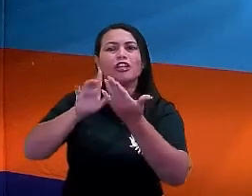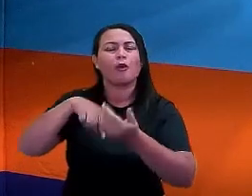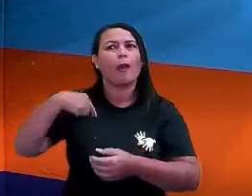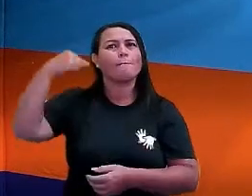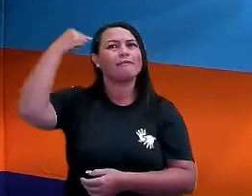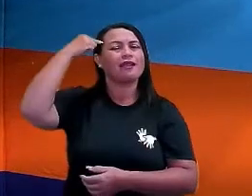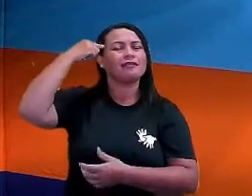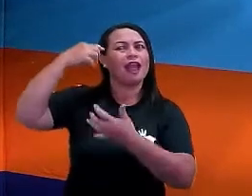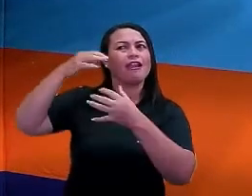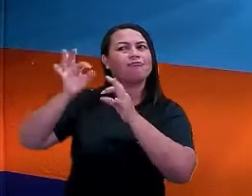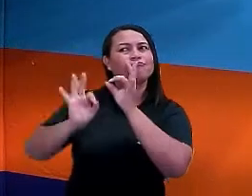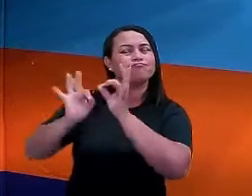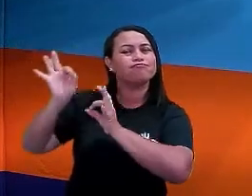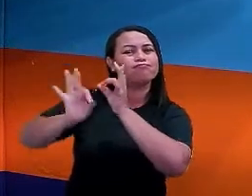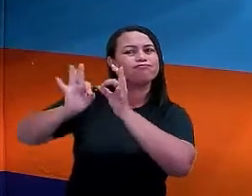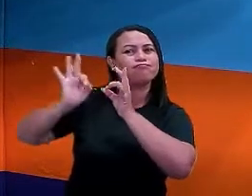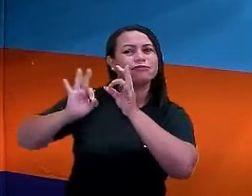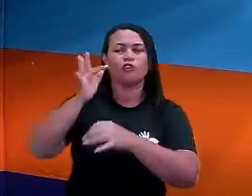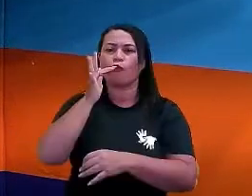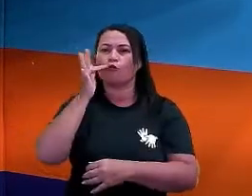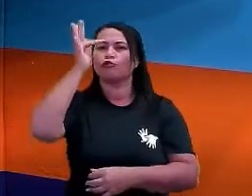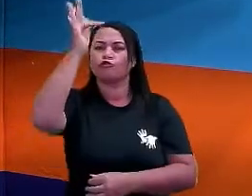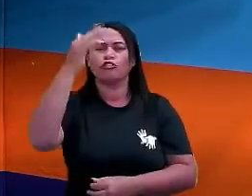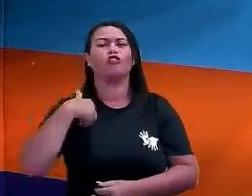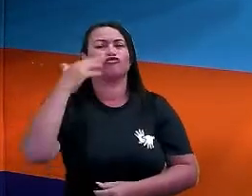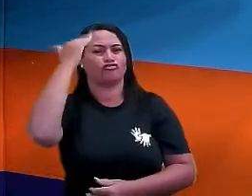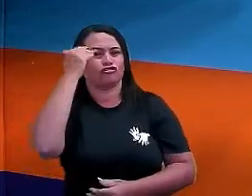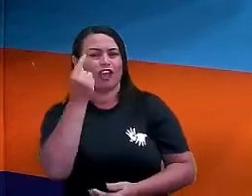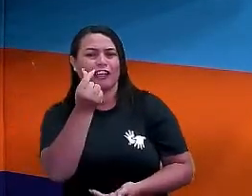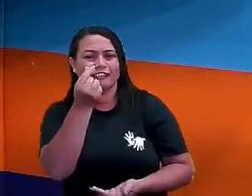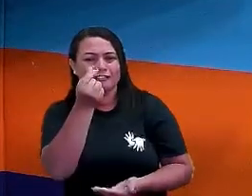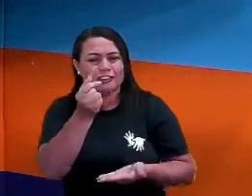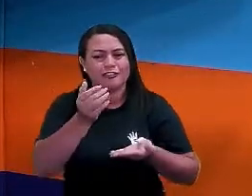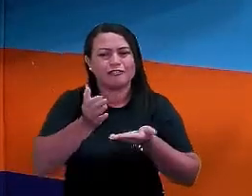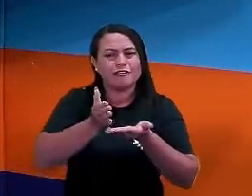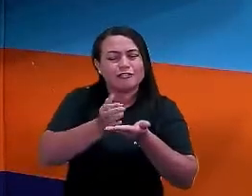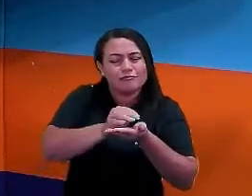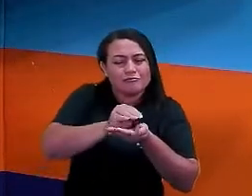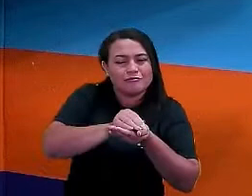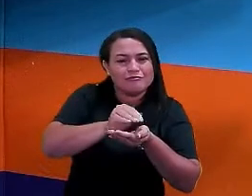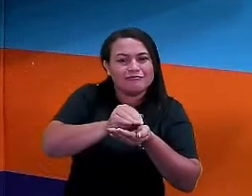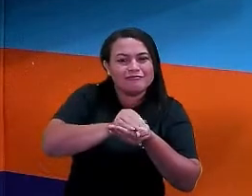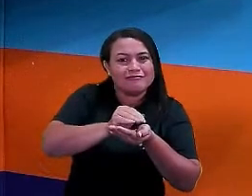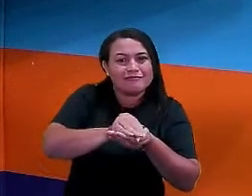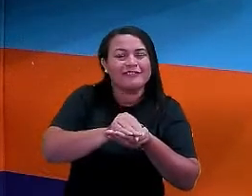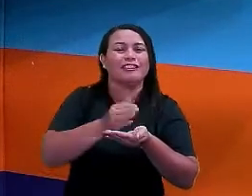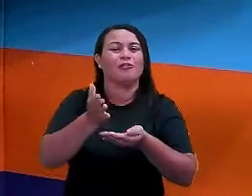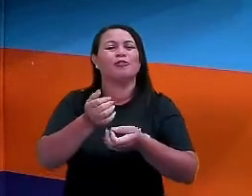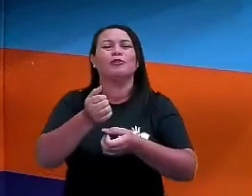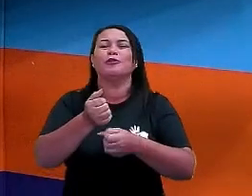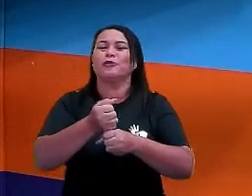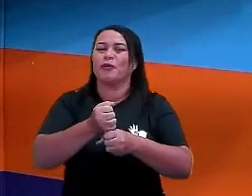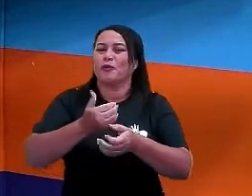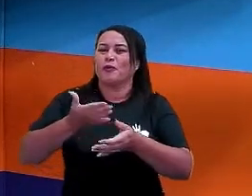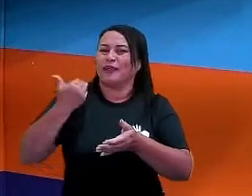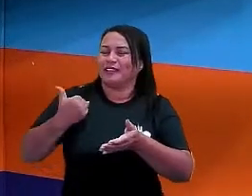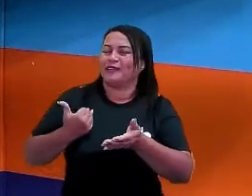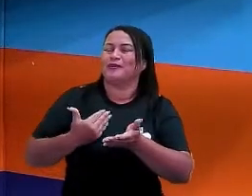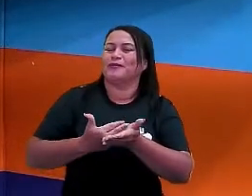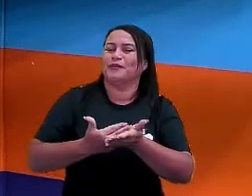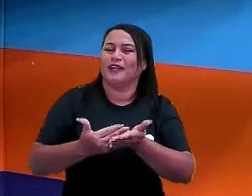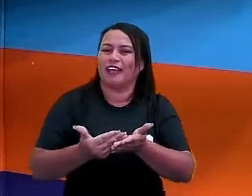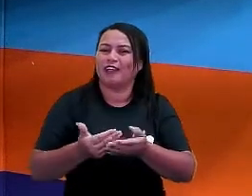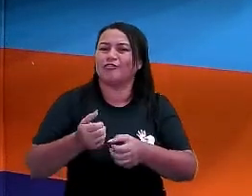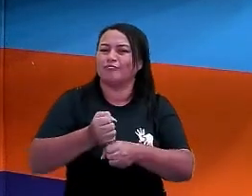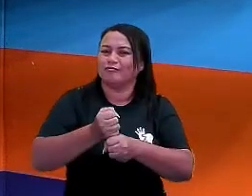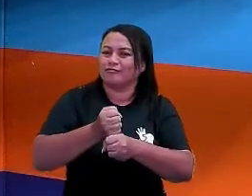futuro. Eu estou planejando, eu já separei o dinheiro, né? Venho juntando desde o começo do ano. Então, é um futuro que eu acho que eu